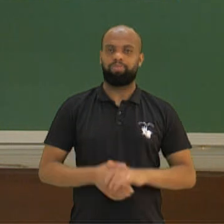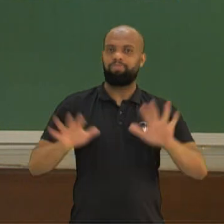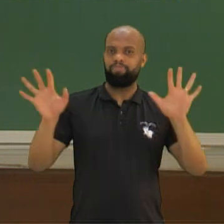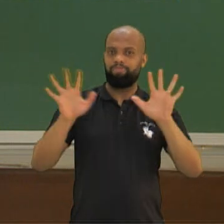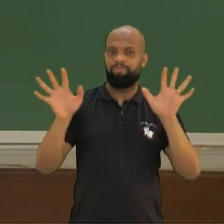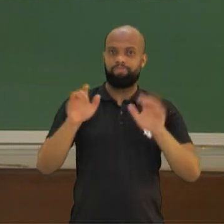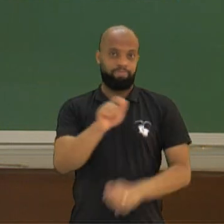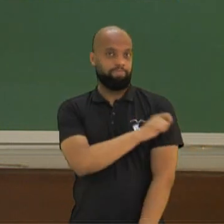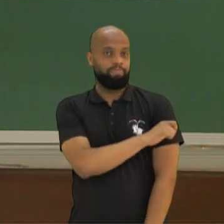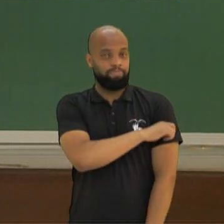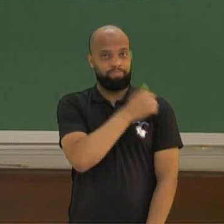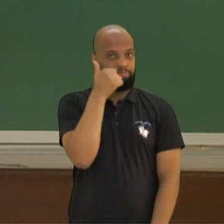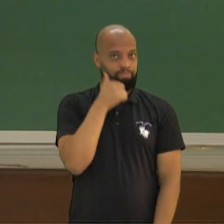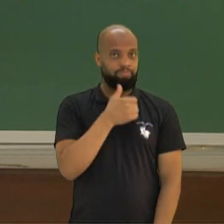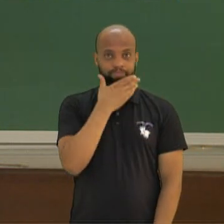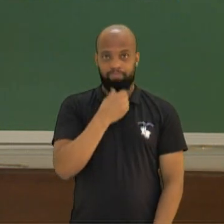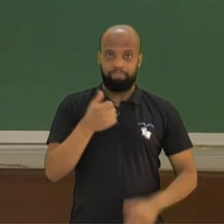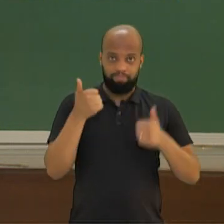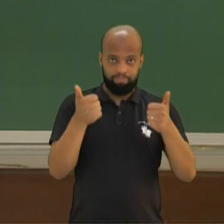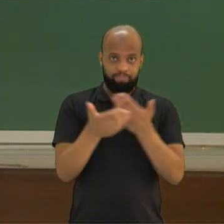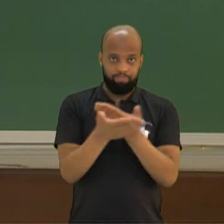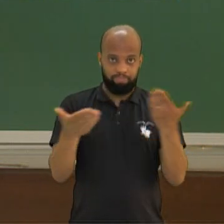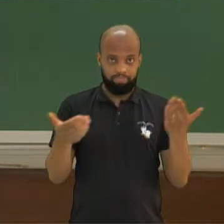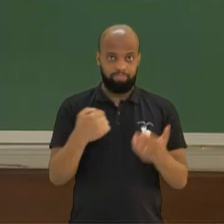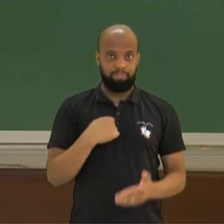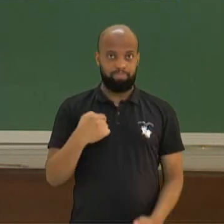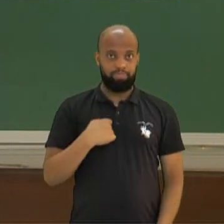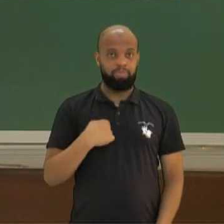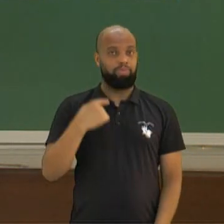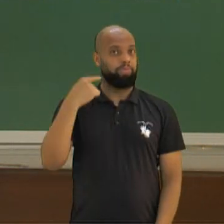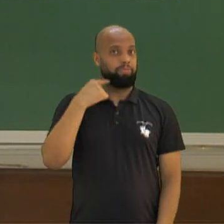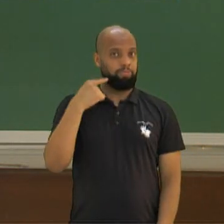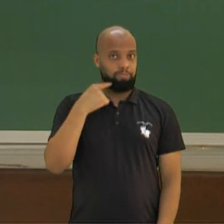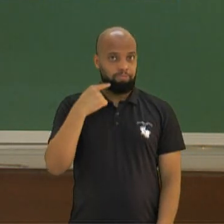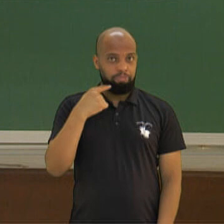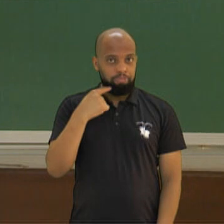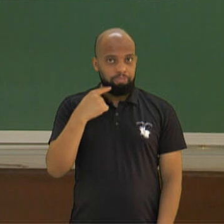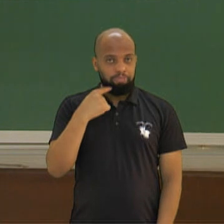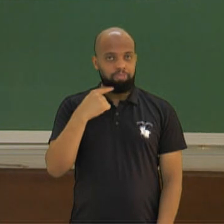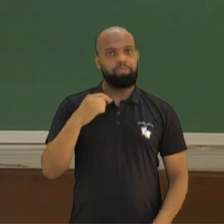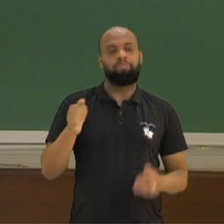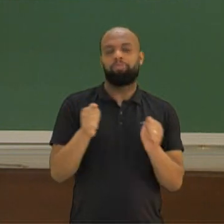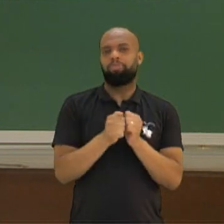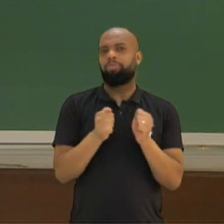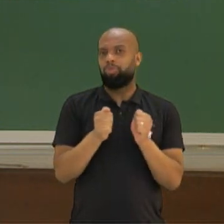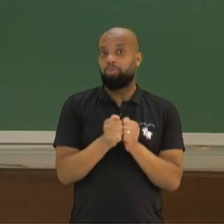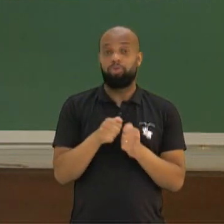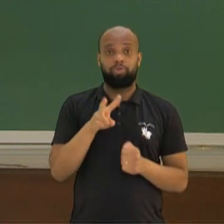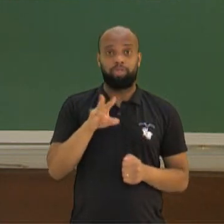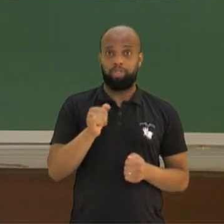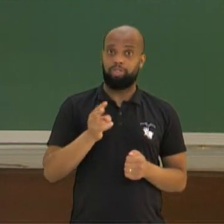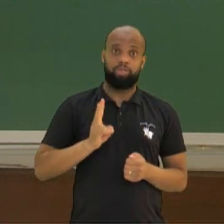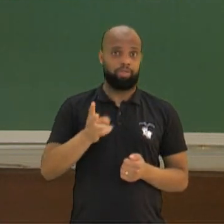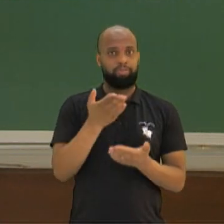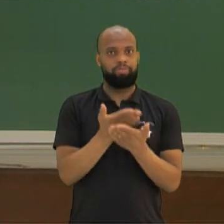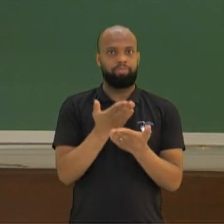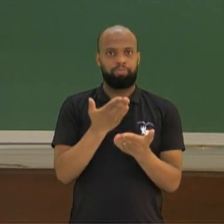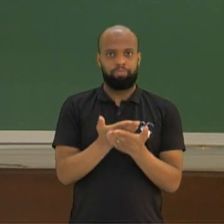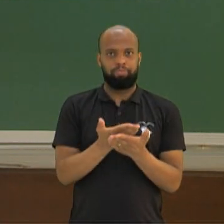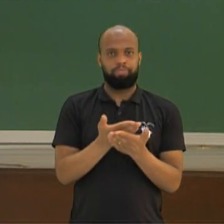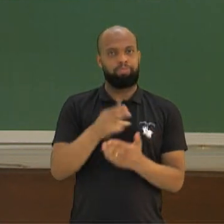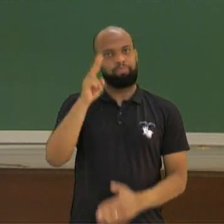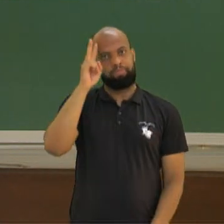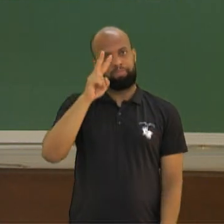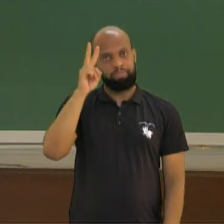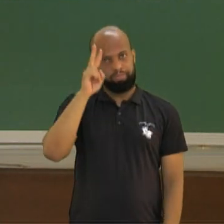Olá, alunos e alunas, tudo bem com vocês? Novamente eu aqui, professor Paulo Brito, para a gente dar sequência aos nossos estudos da disciplina